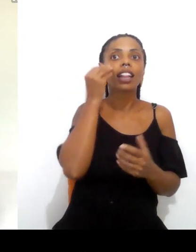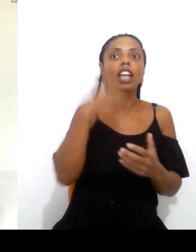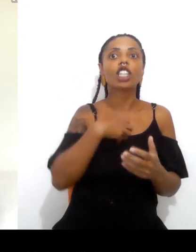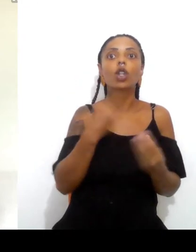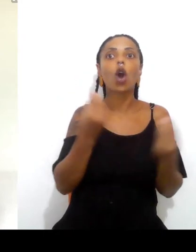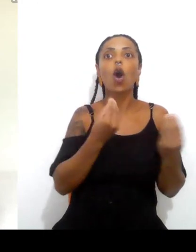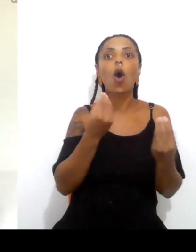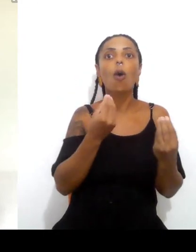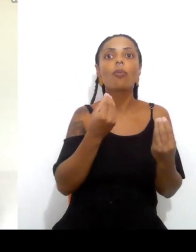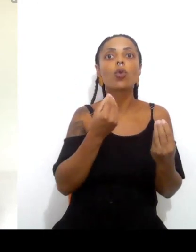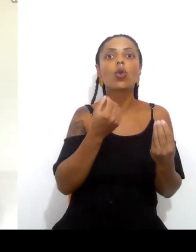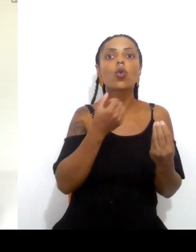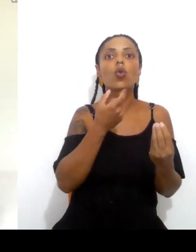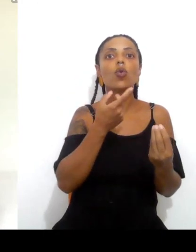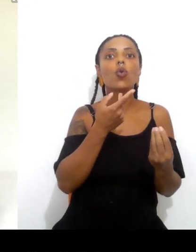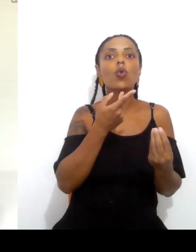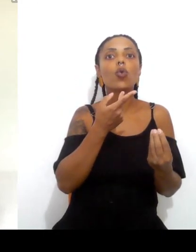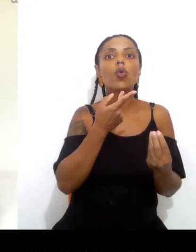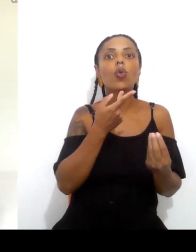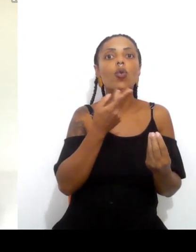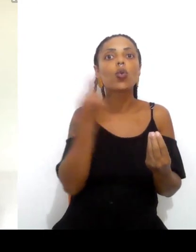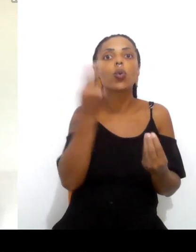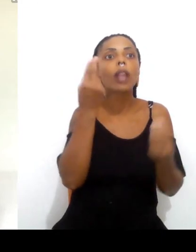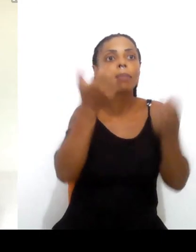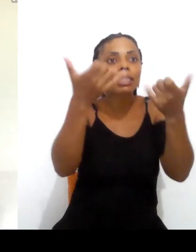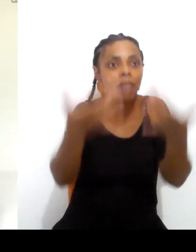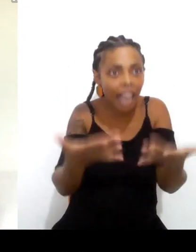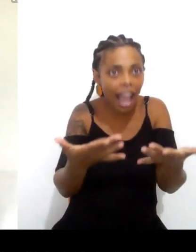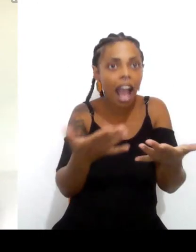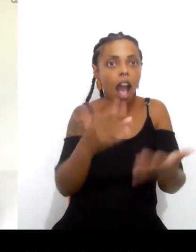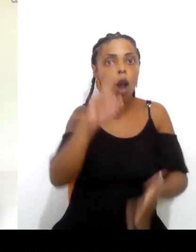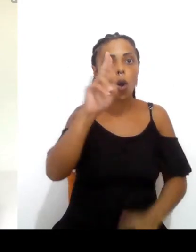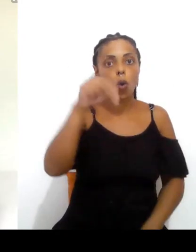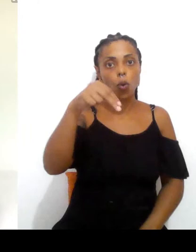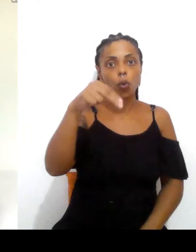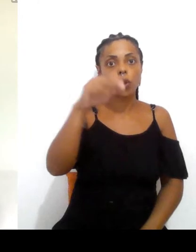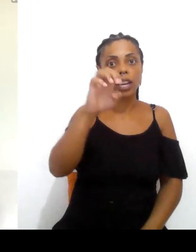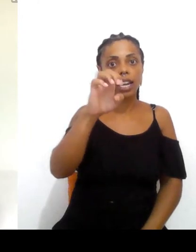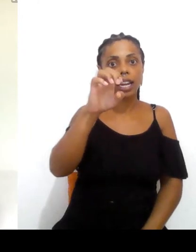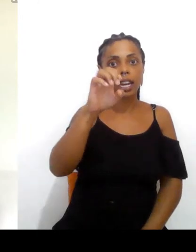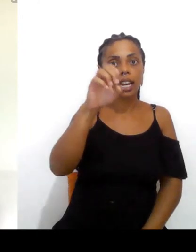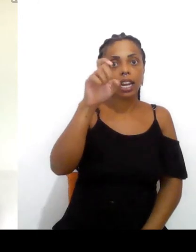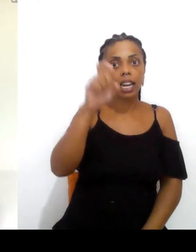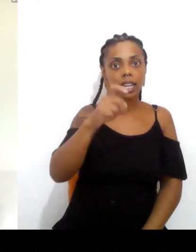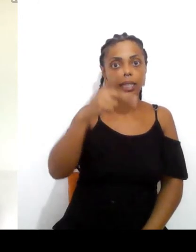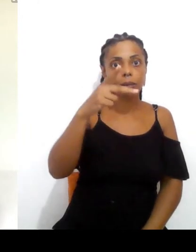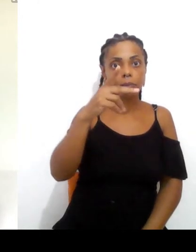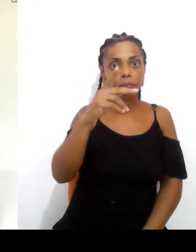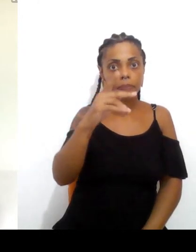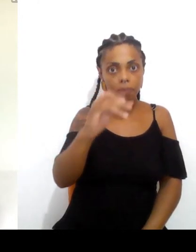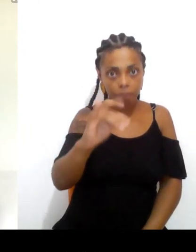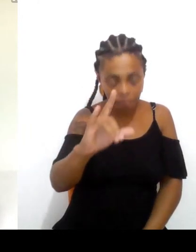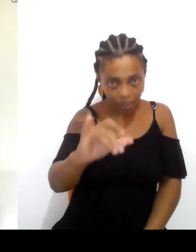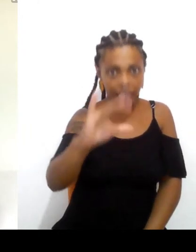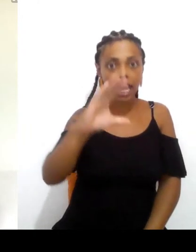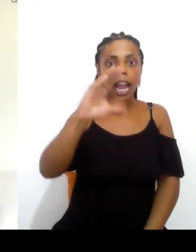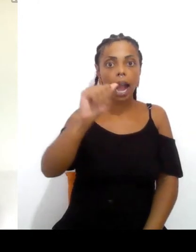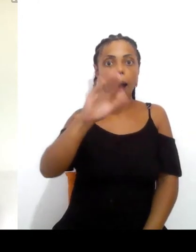em inglês né seria a sua própria pintura seria um modo de exibir mostrar